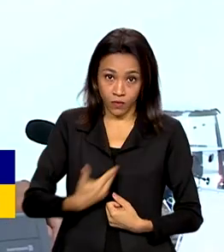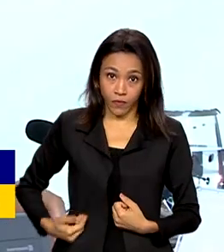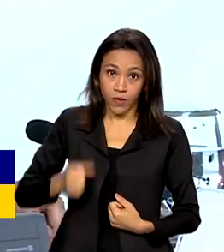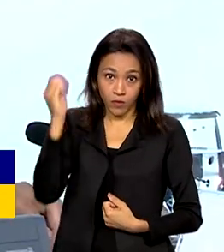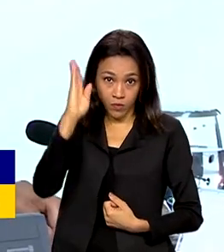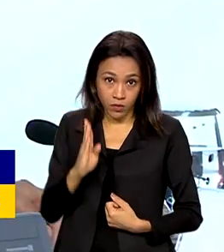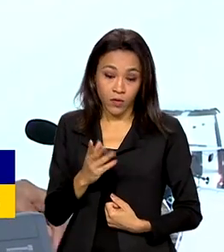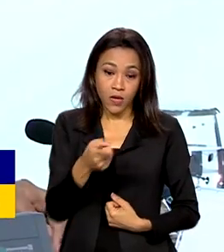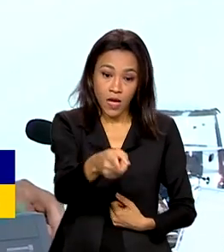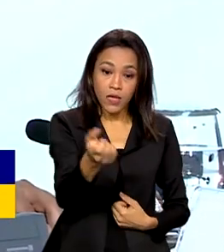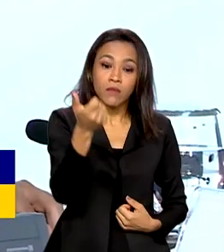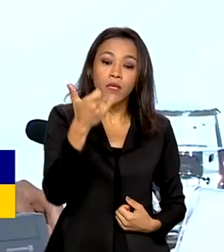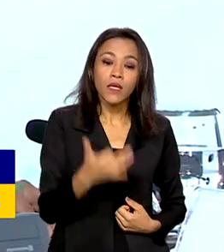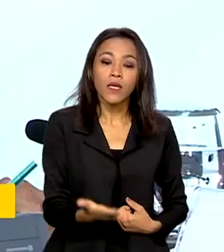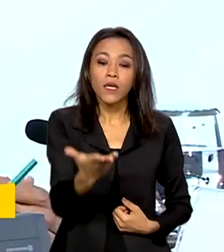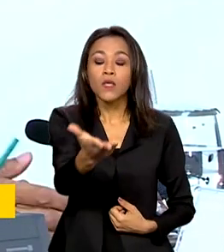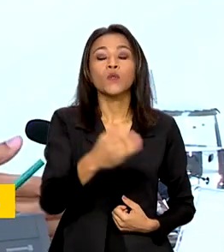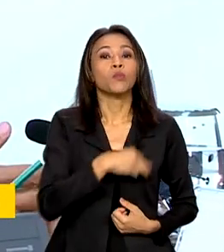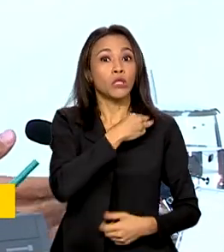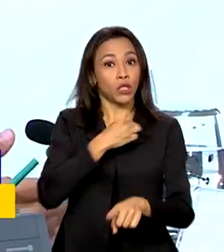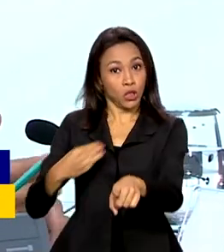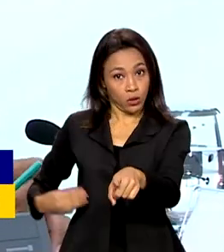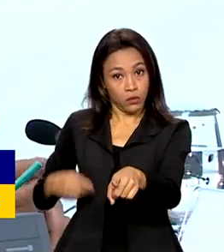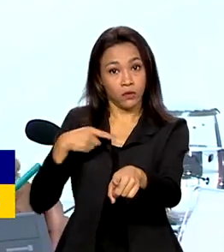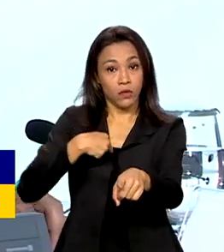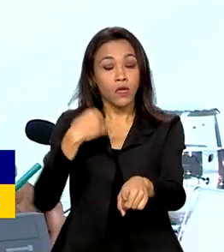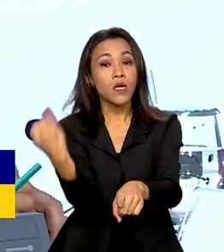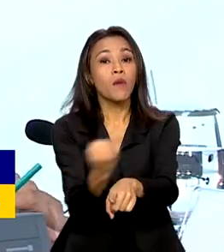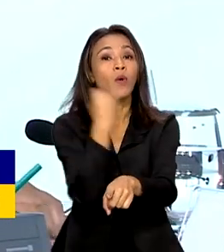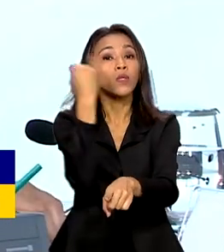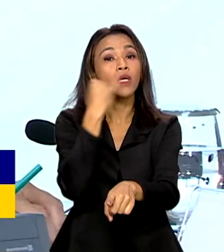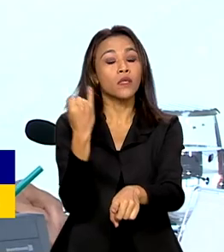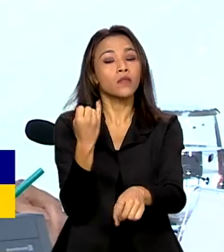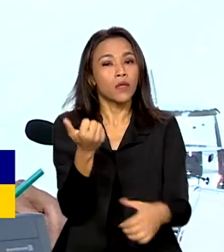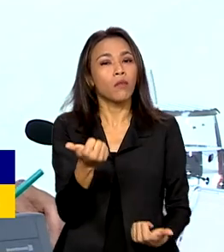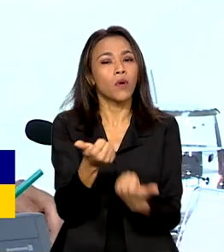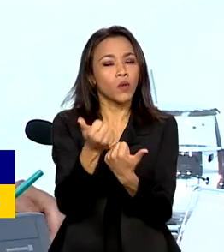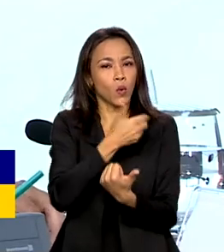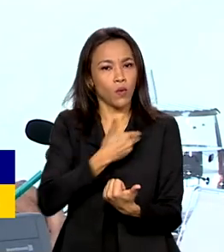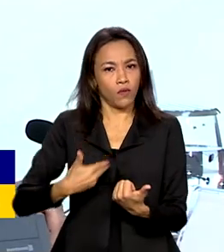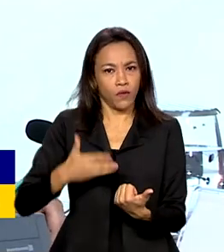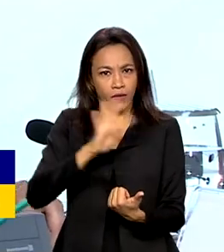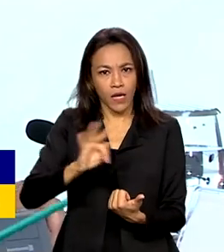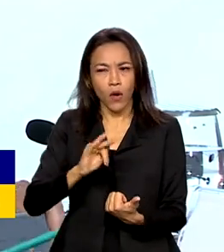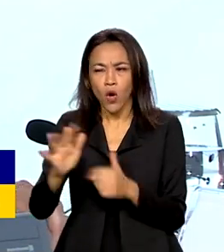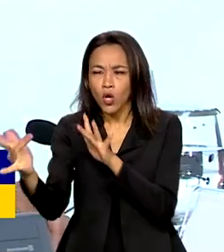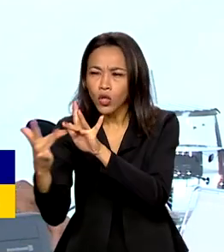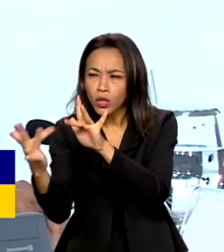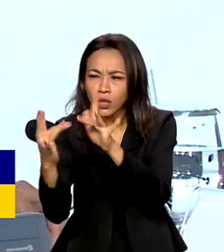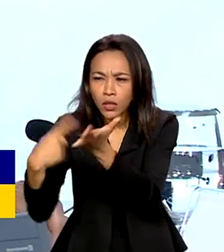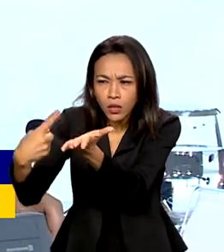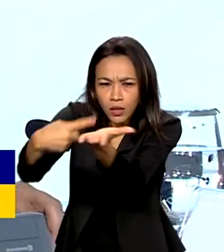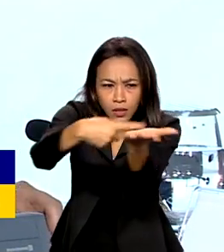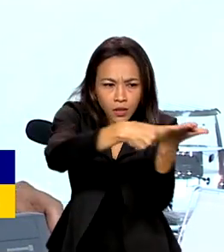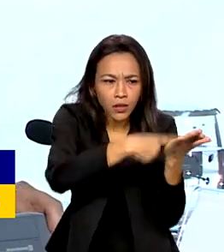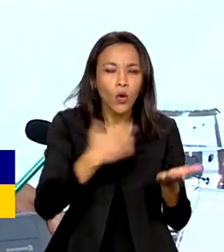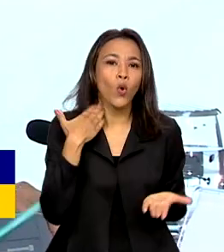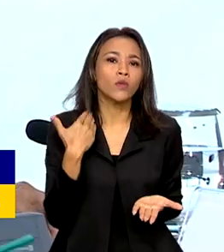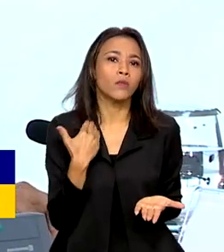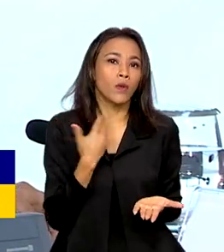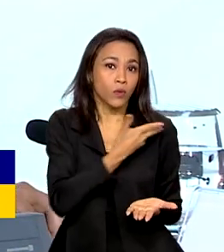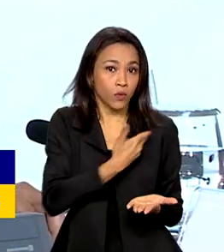Costa, ministro da Casa Civil, defendeu a importância do governo federal articular com os bancos públicos linhas de crédito